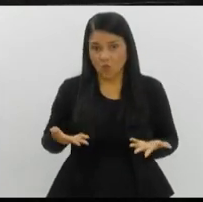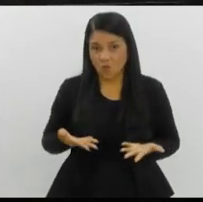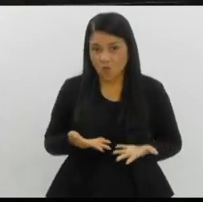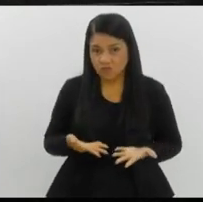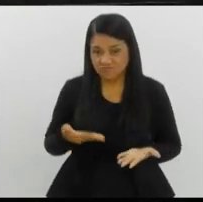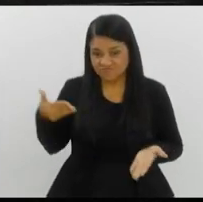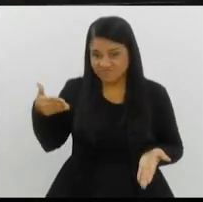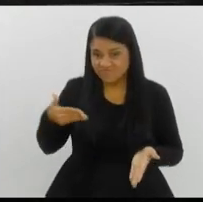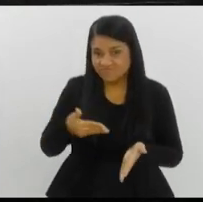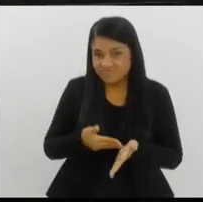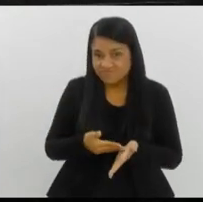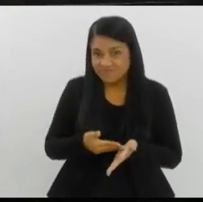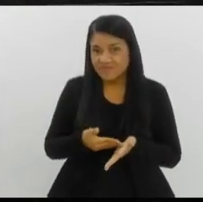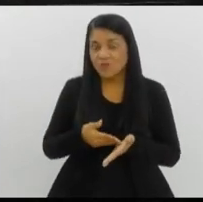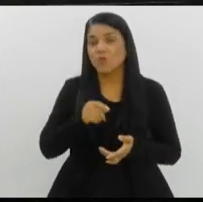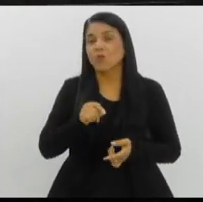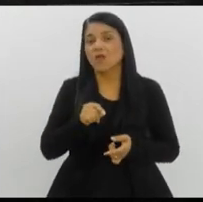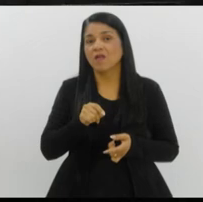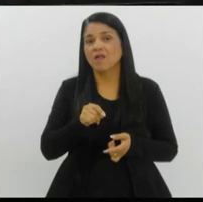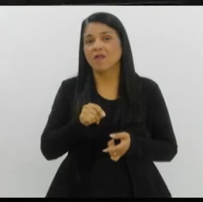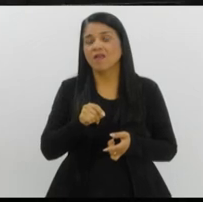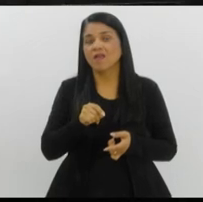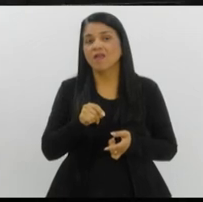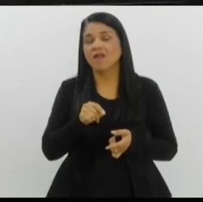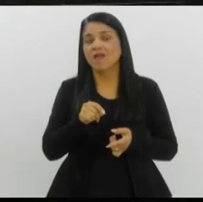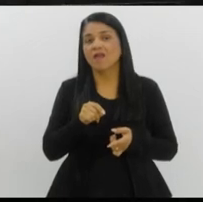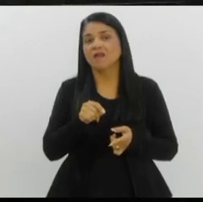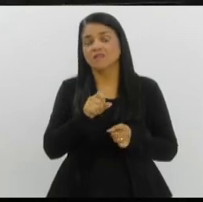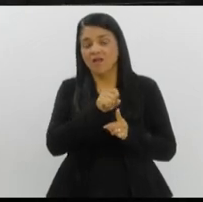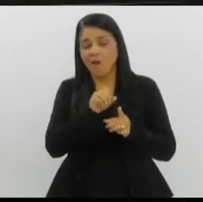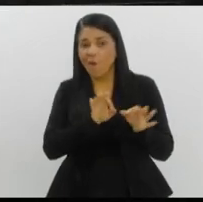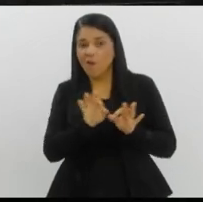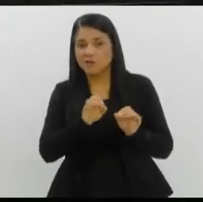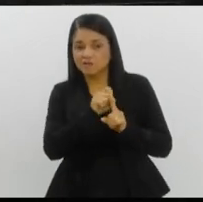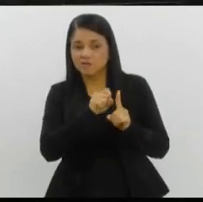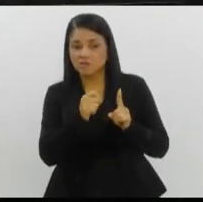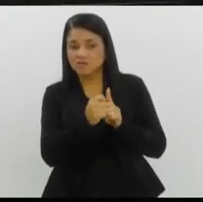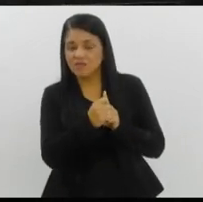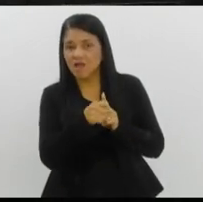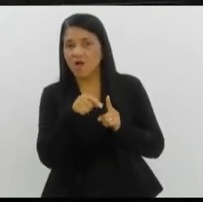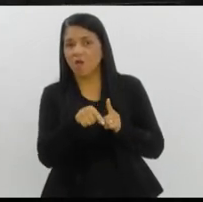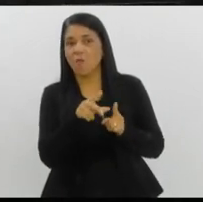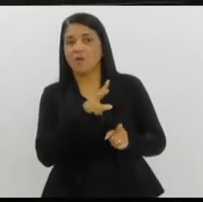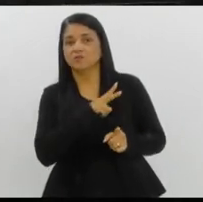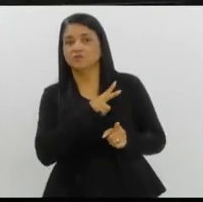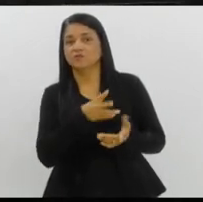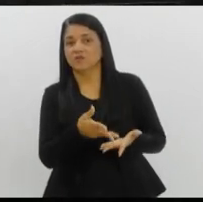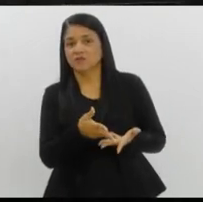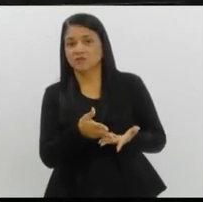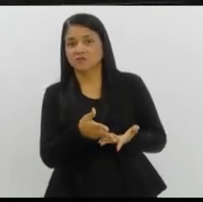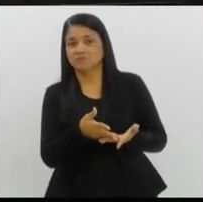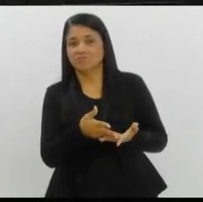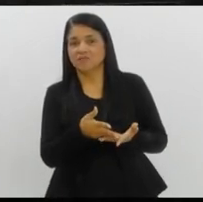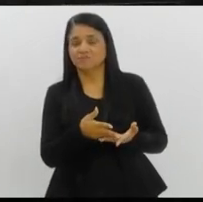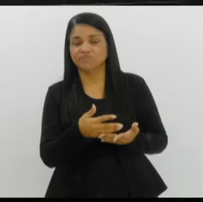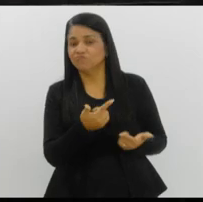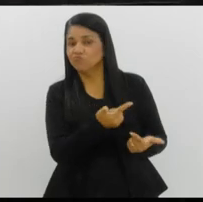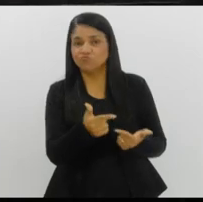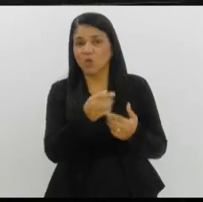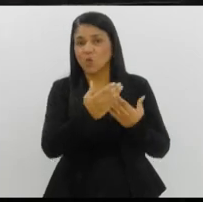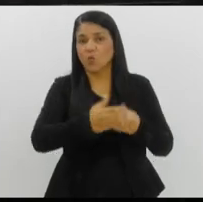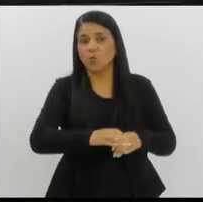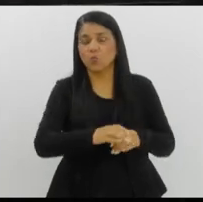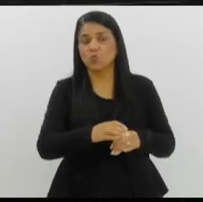aposta nas organizações sociais e não para o concurso público para preencher os quadros da saúde,